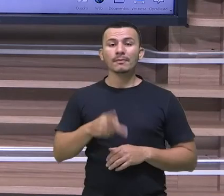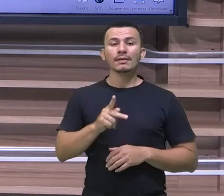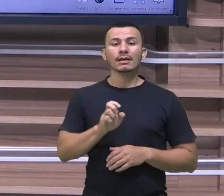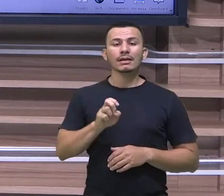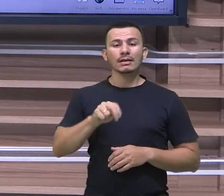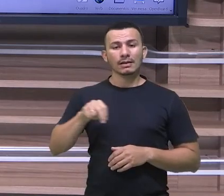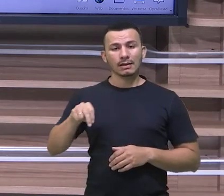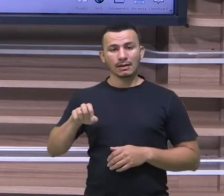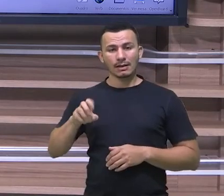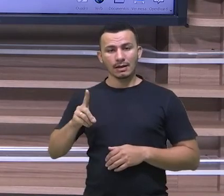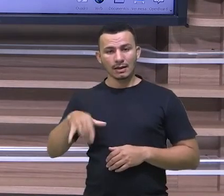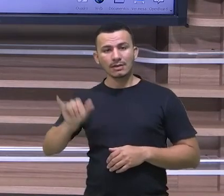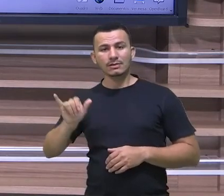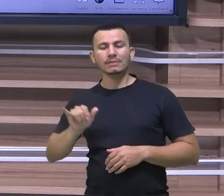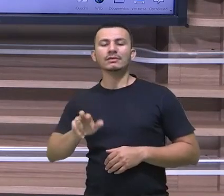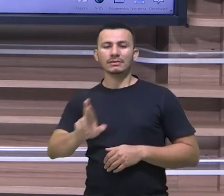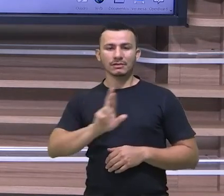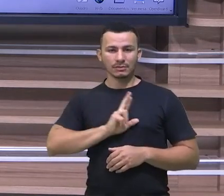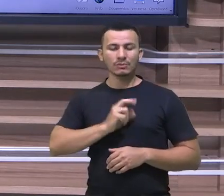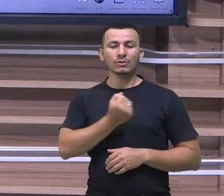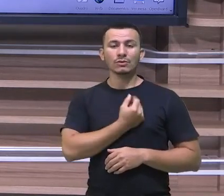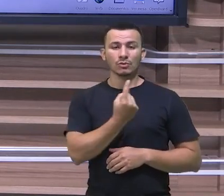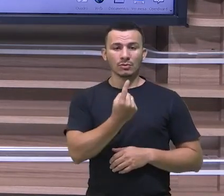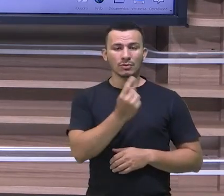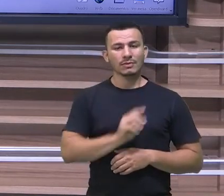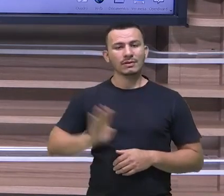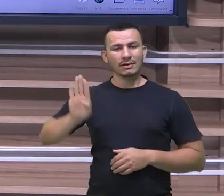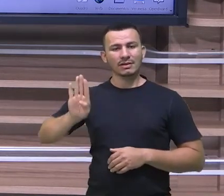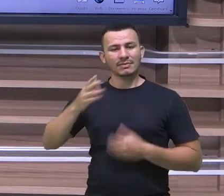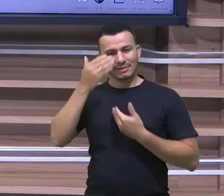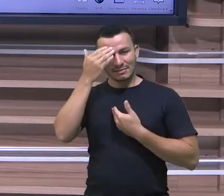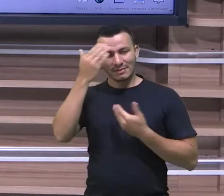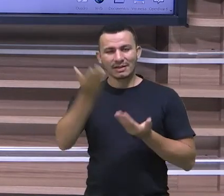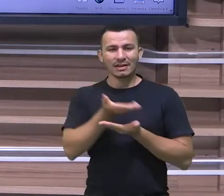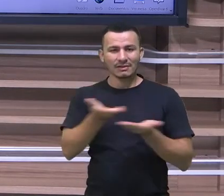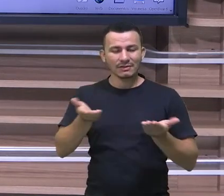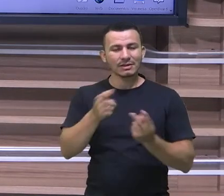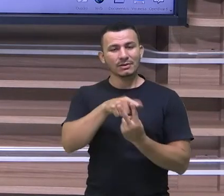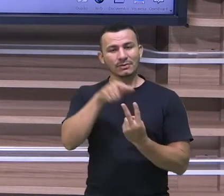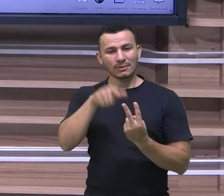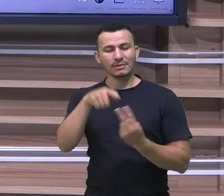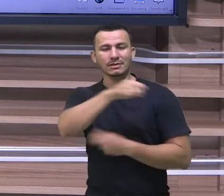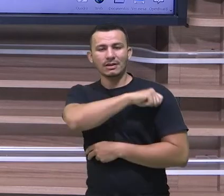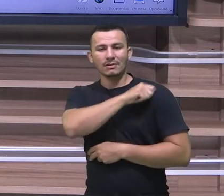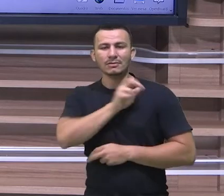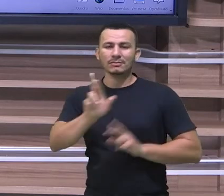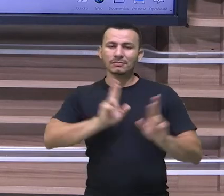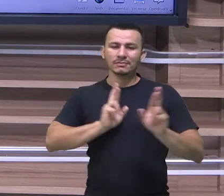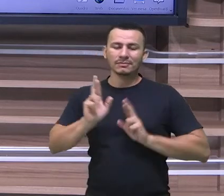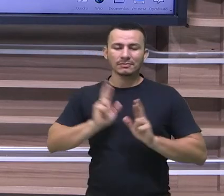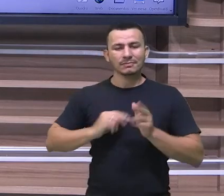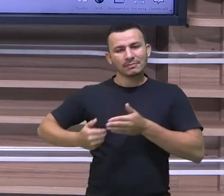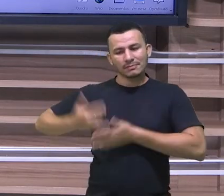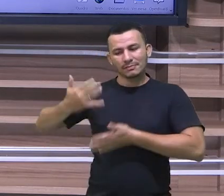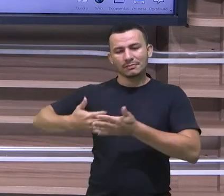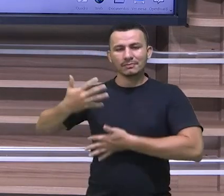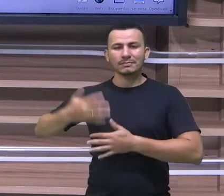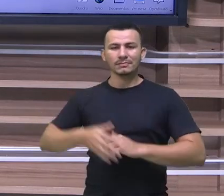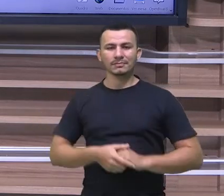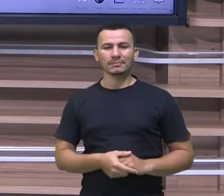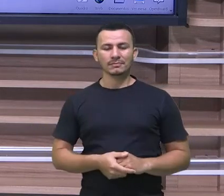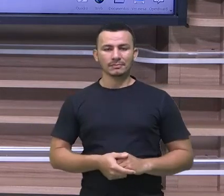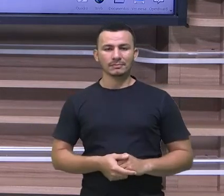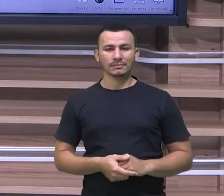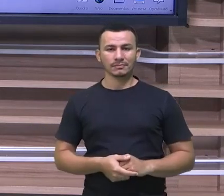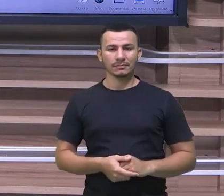Kennedy colocou também que a resposta para a questão 1 é a letra B. Obrigada aí ao Isabela e também ao Kennedy pela participação no nosso chat.